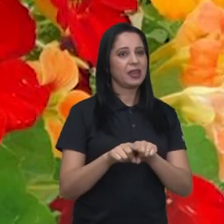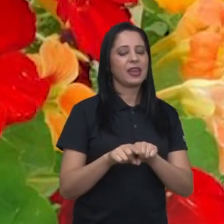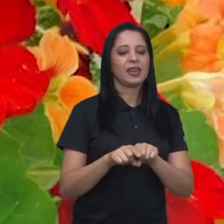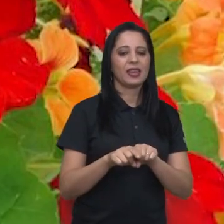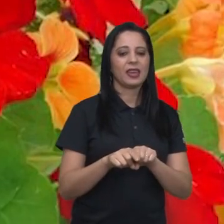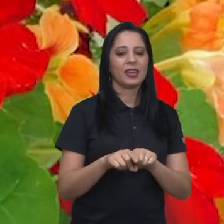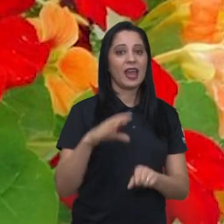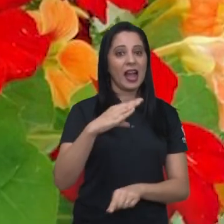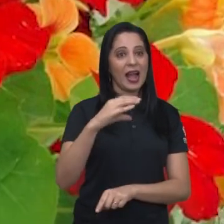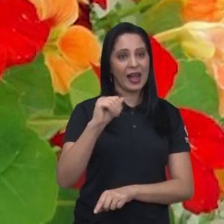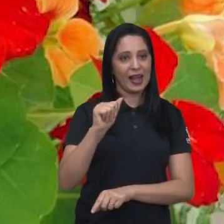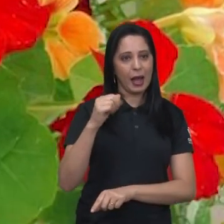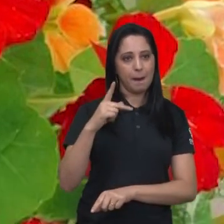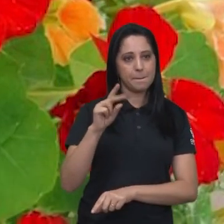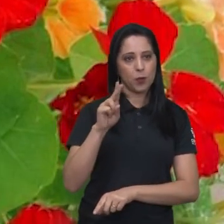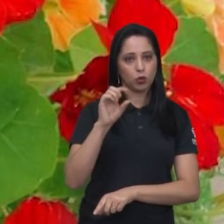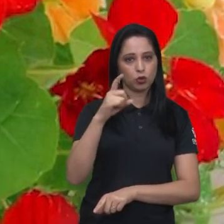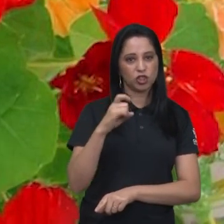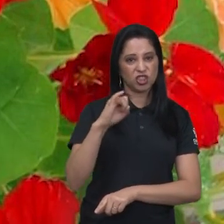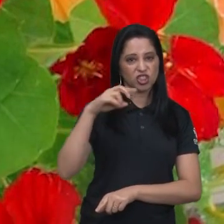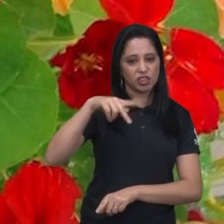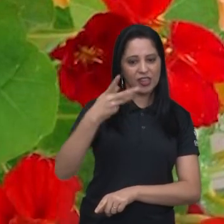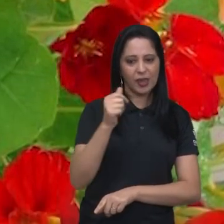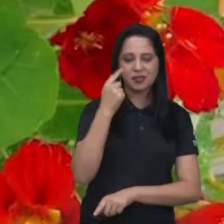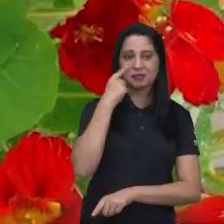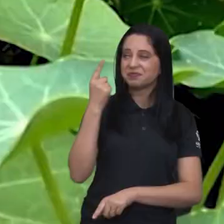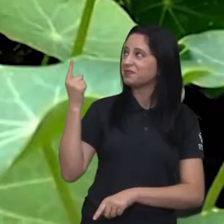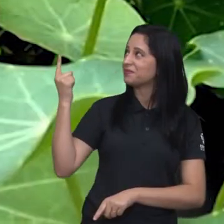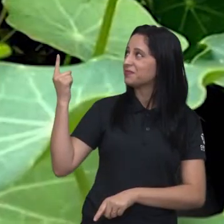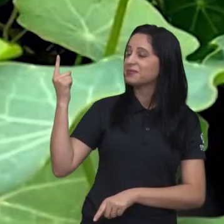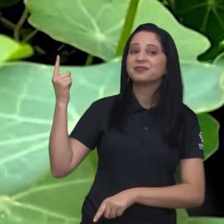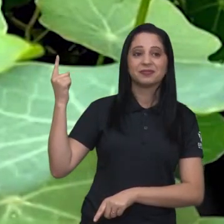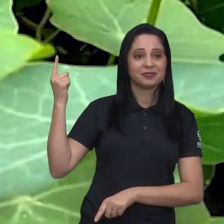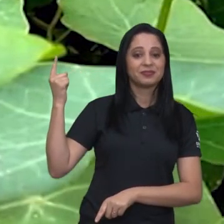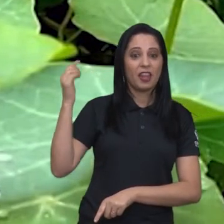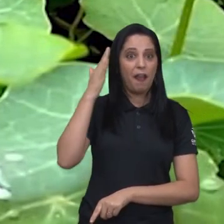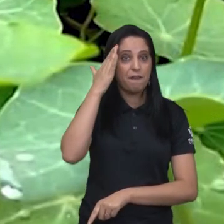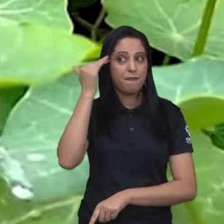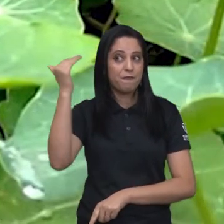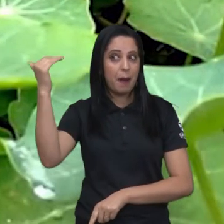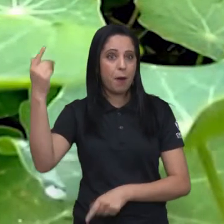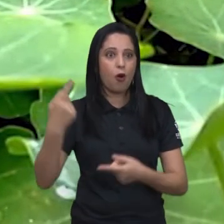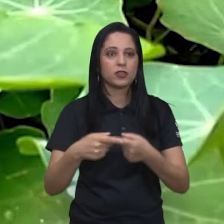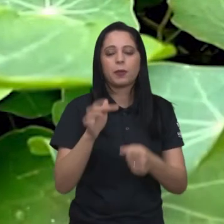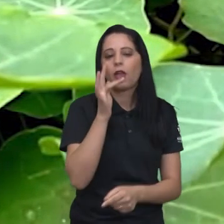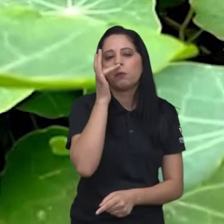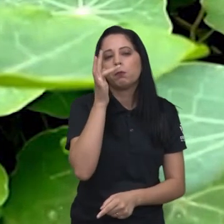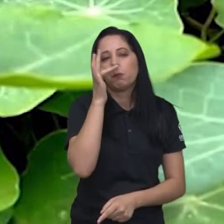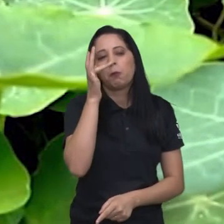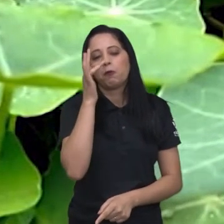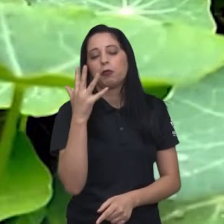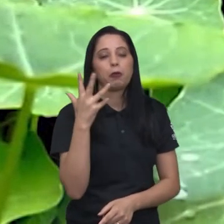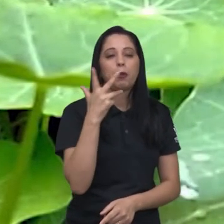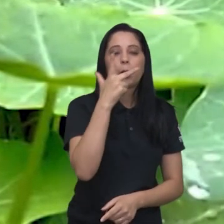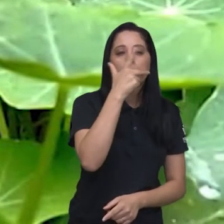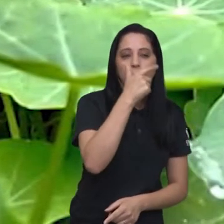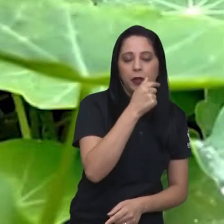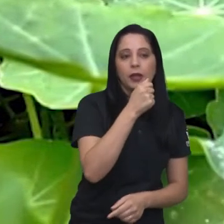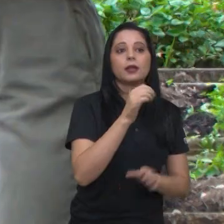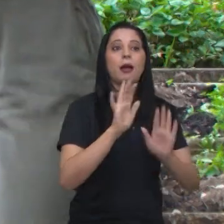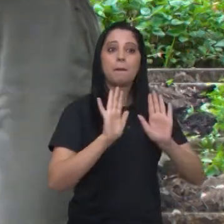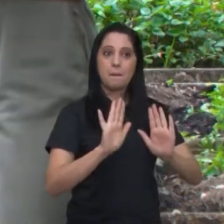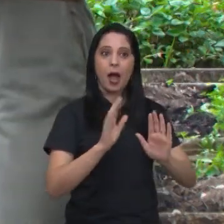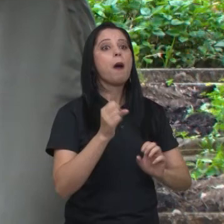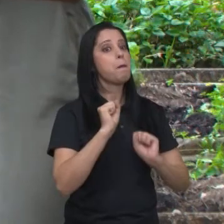a capuchinha, que tem a finalidade ornamental, ela é uma das mais famosas pelas flores, Sim, pelo uso na alta